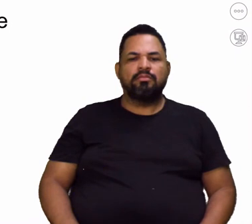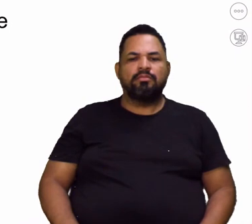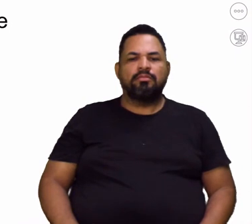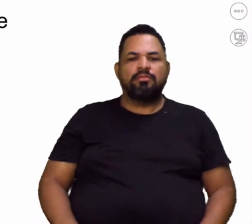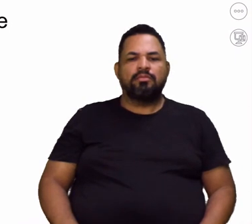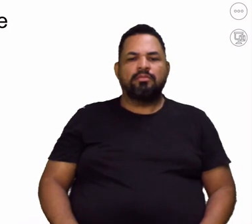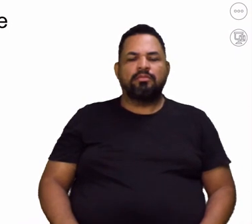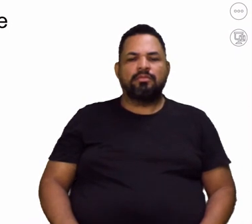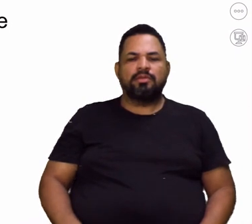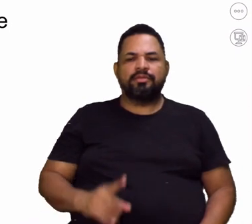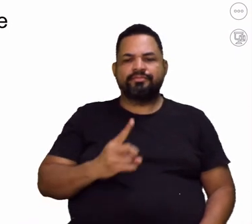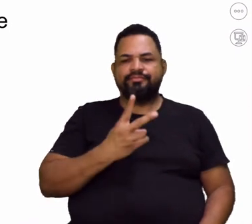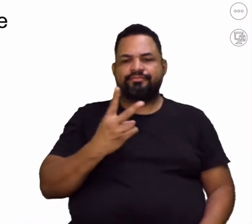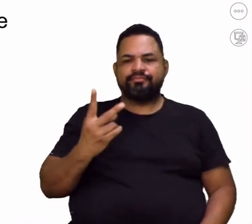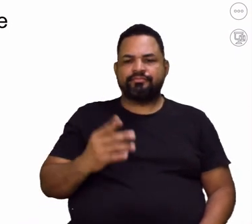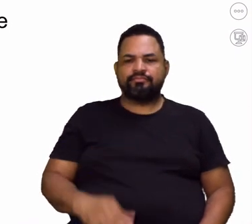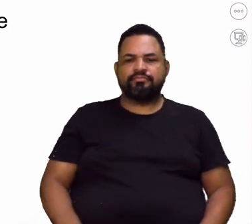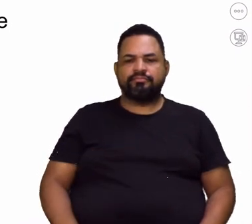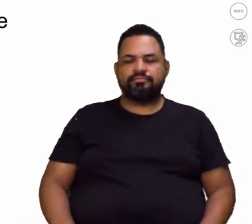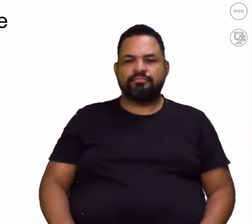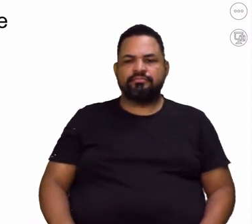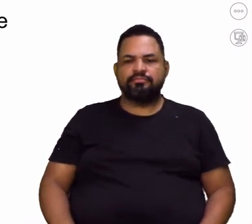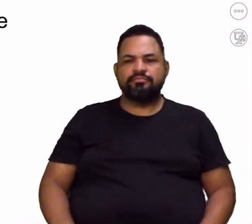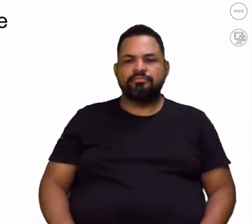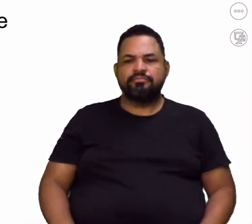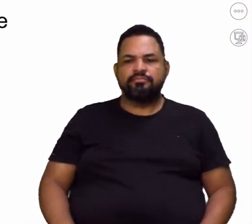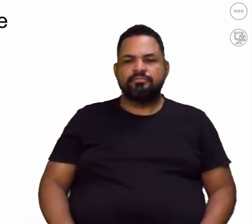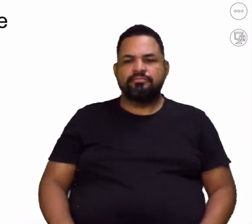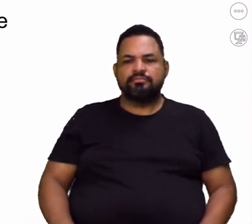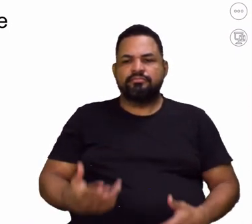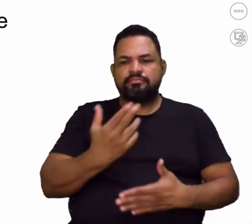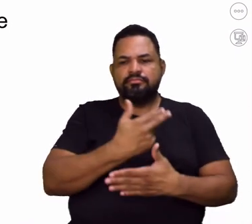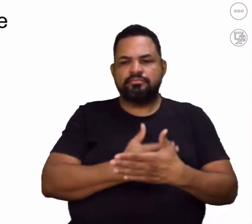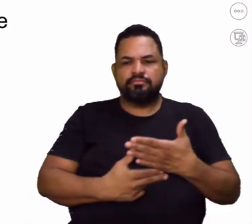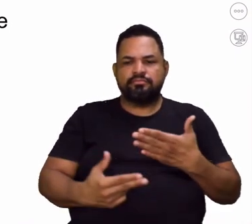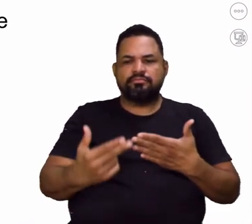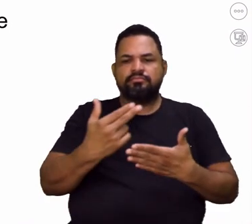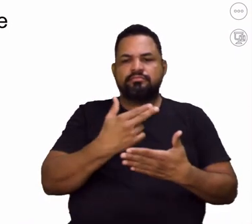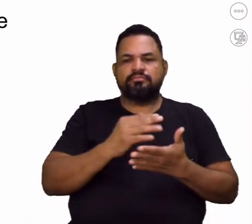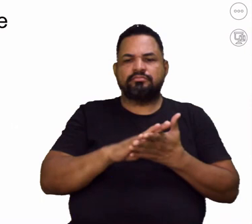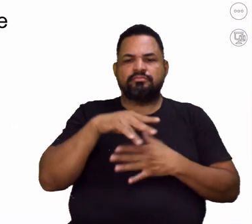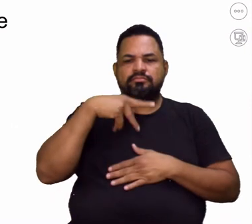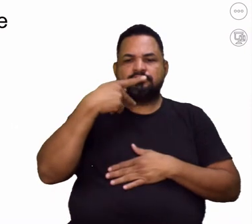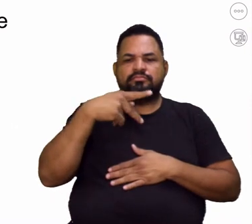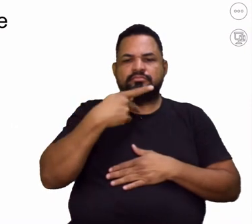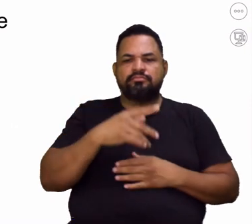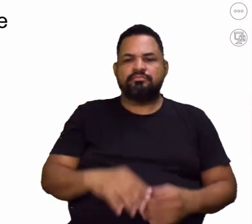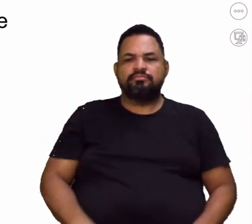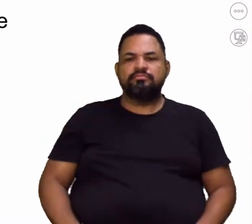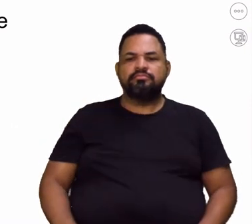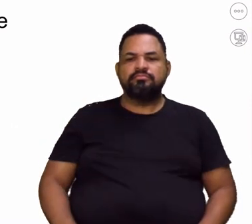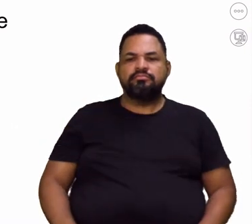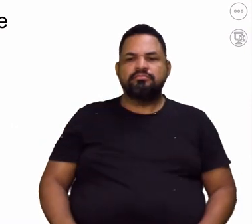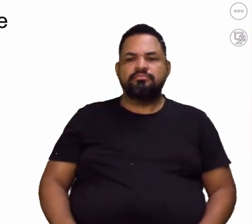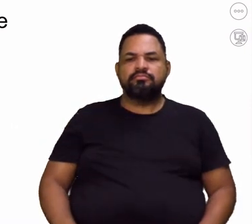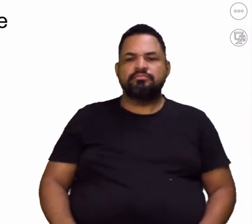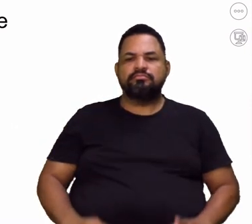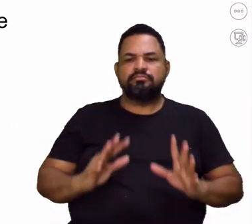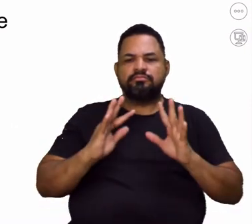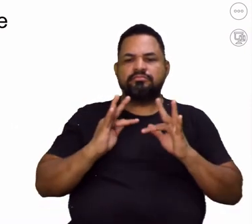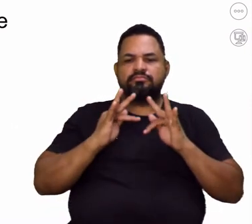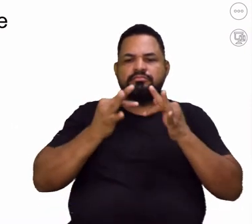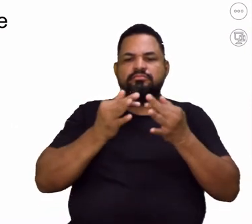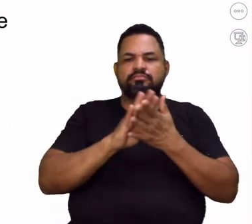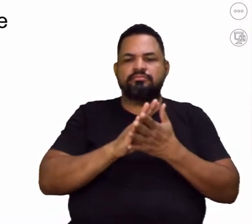Ceia e uma charge, né, um cartoon falando sobre o quê? Sobre a